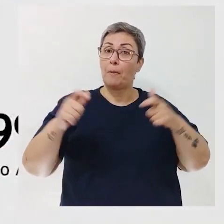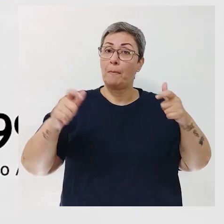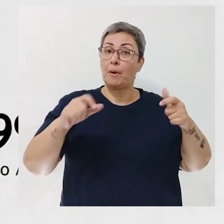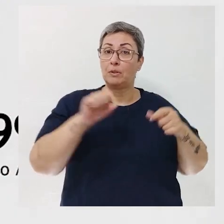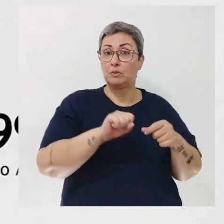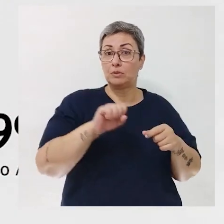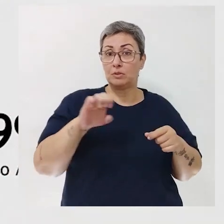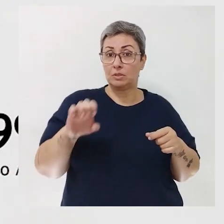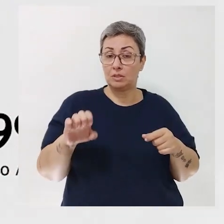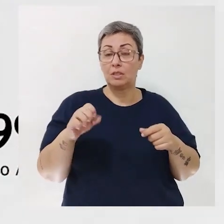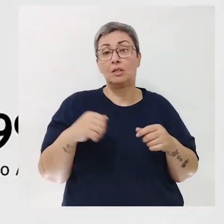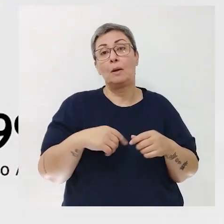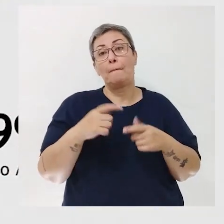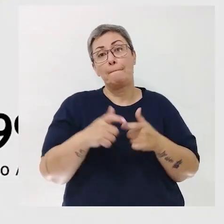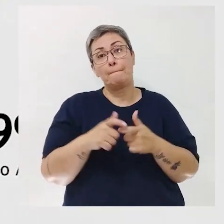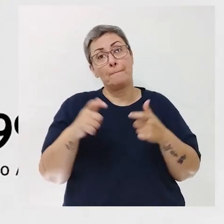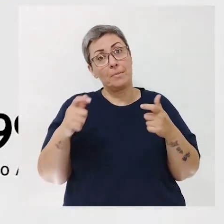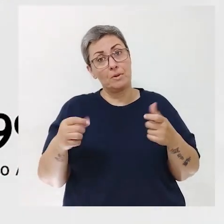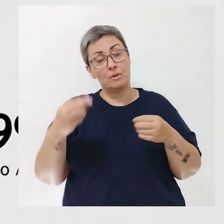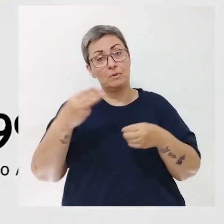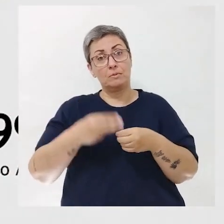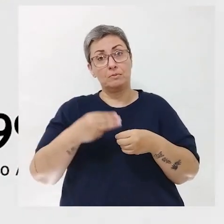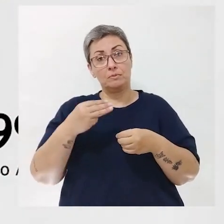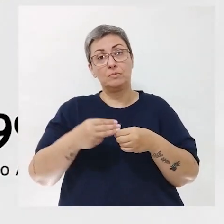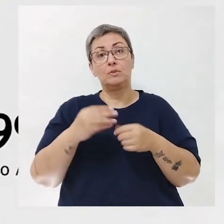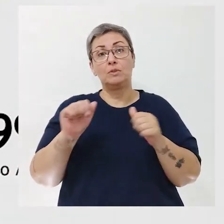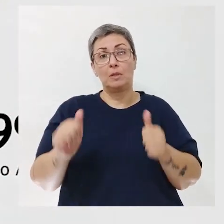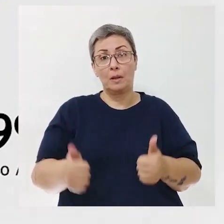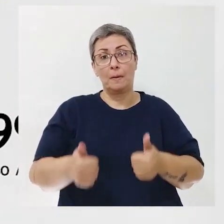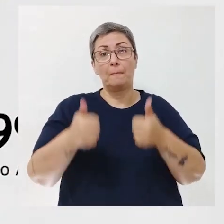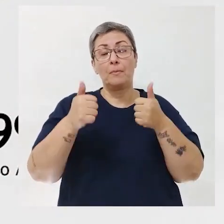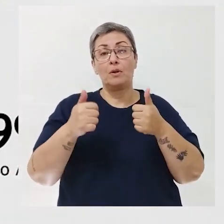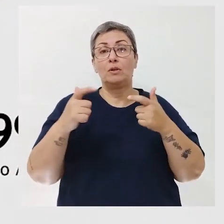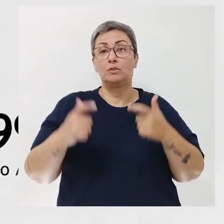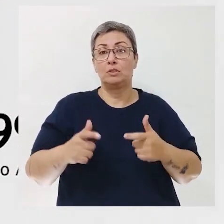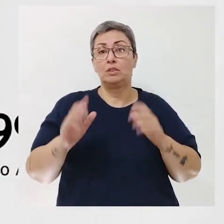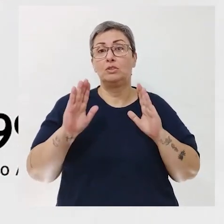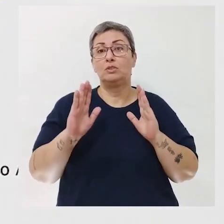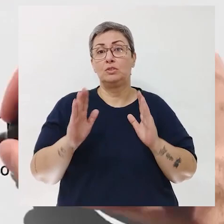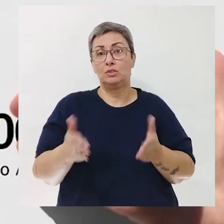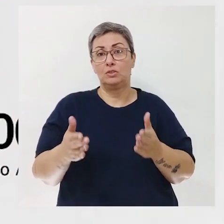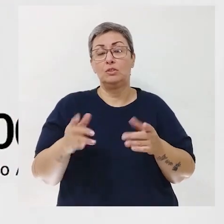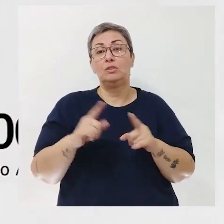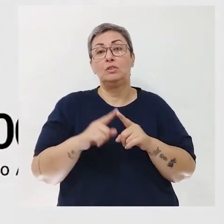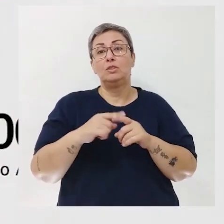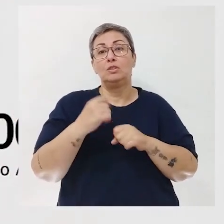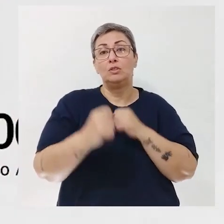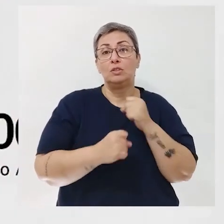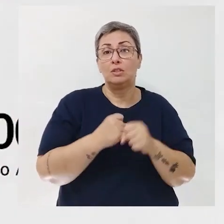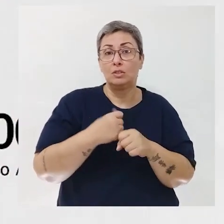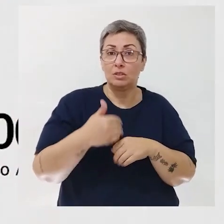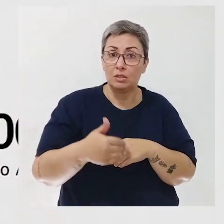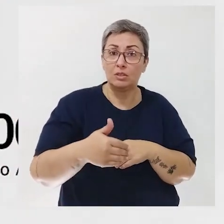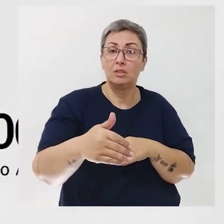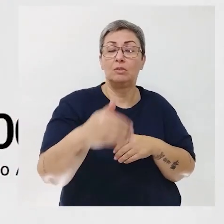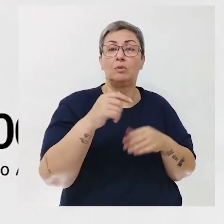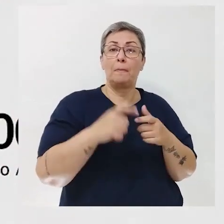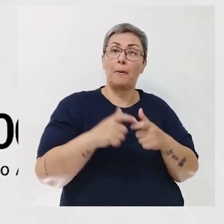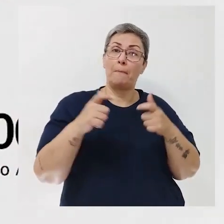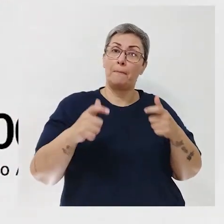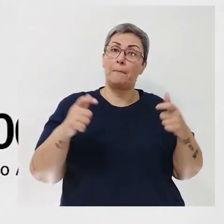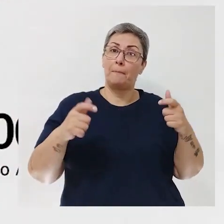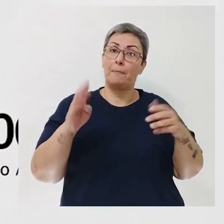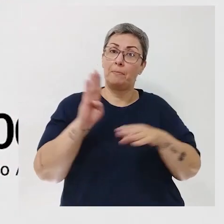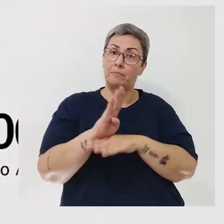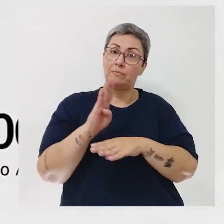no sudeste, chegou à maioria dos municípios e melhorou onde já existia. Nos anos seguintes, a